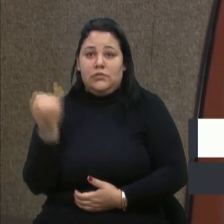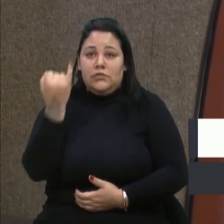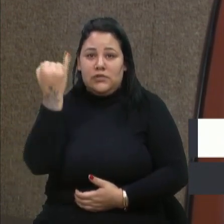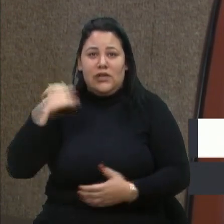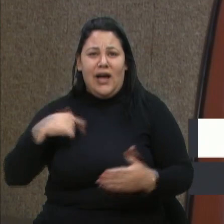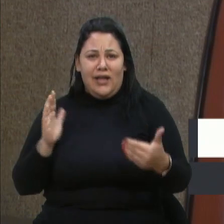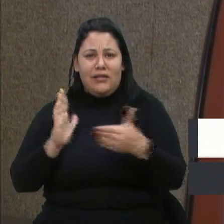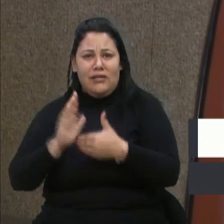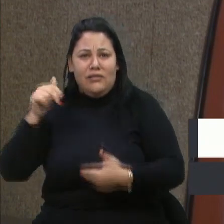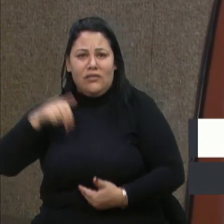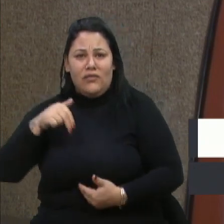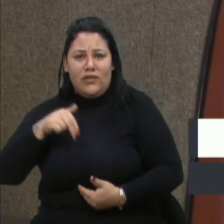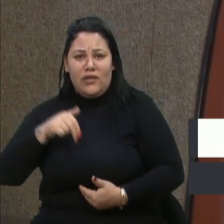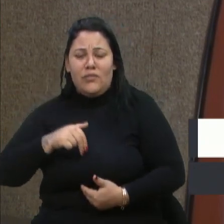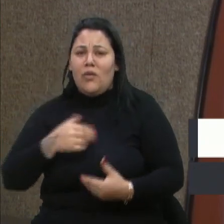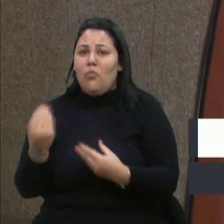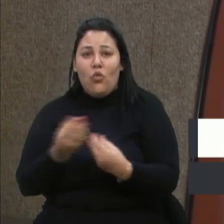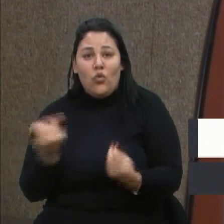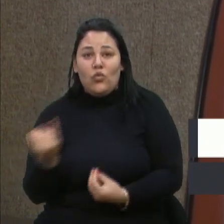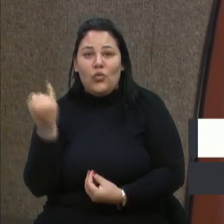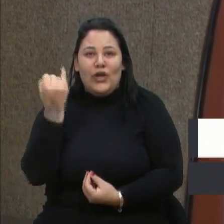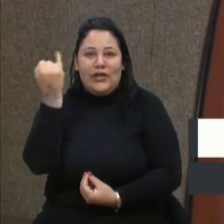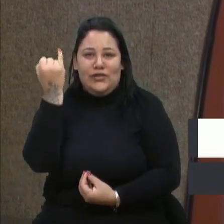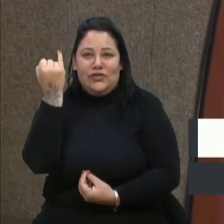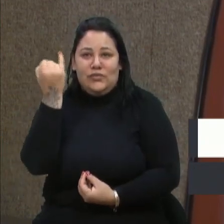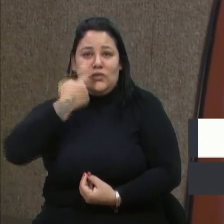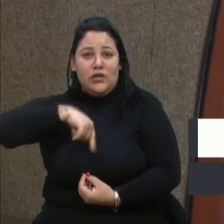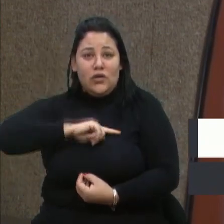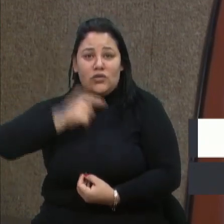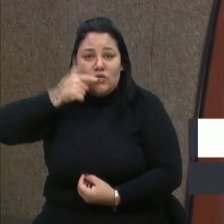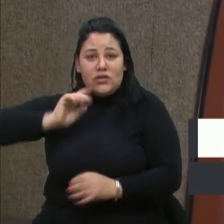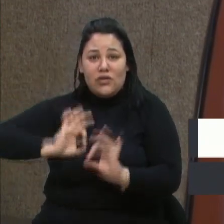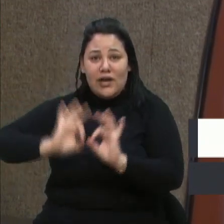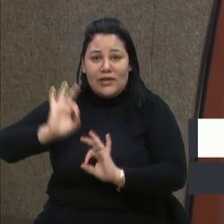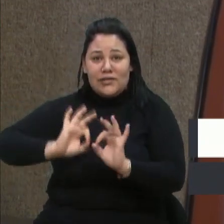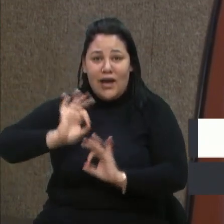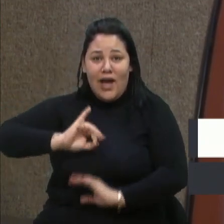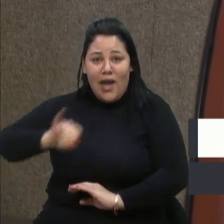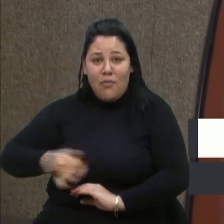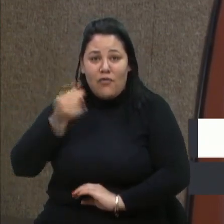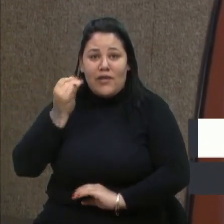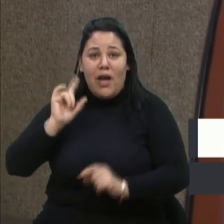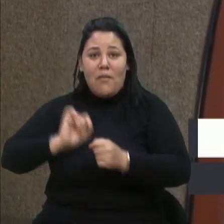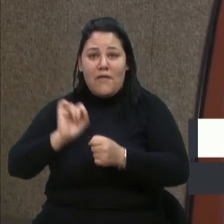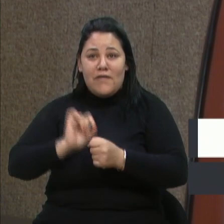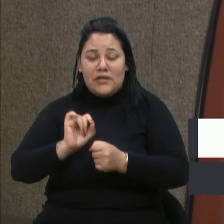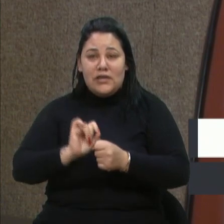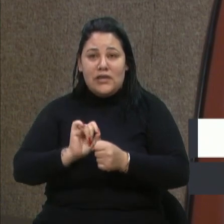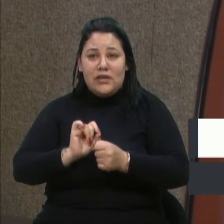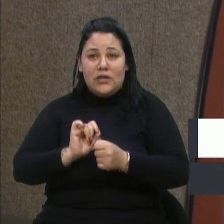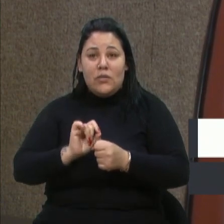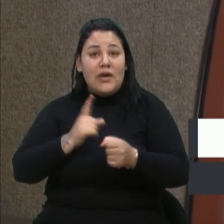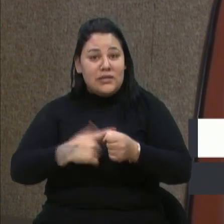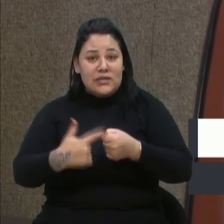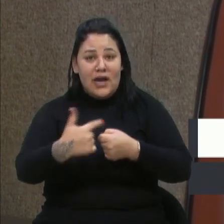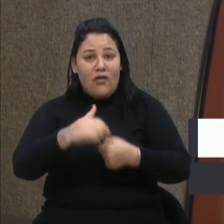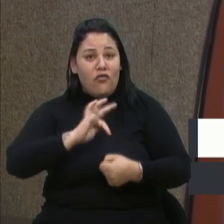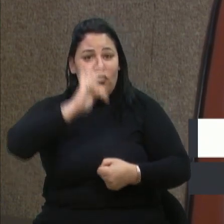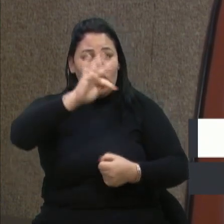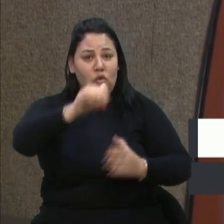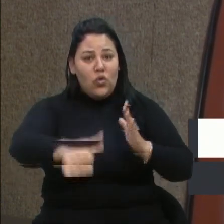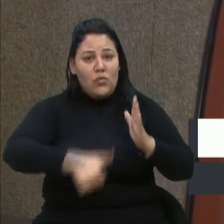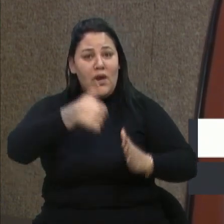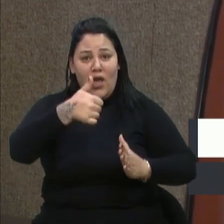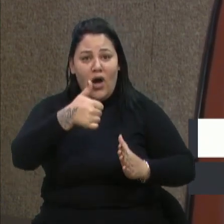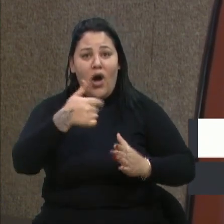novembro também, que vai ser importantíssimo para a gente também aproveitar ele para fazer o planejamento de uma cidade de futuro. Porque a gente